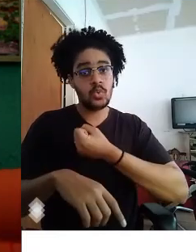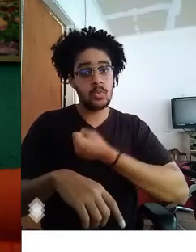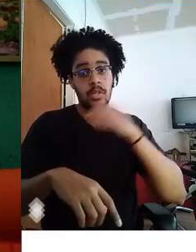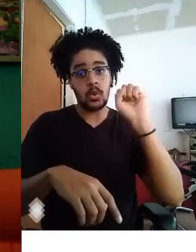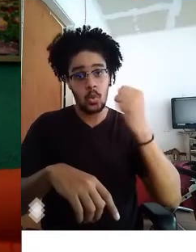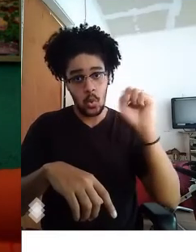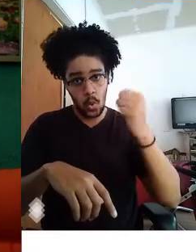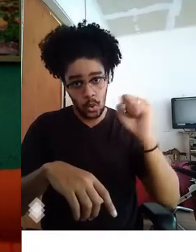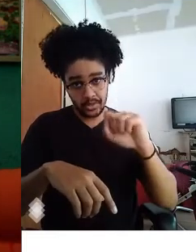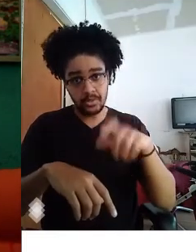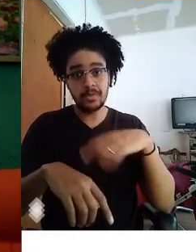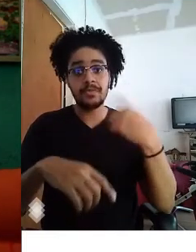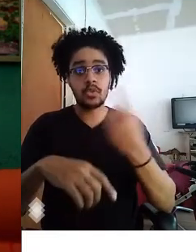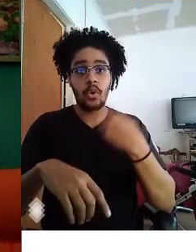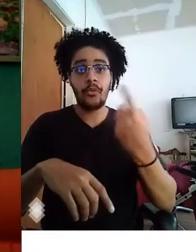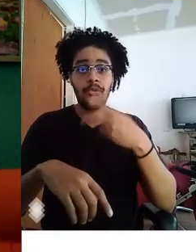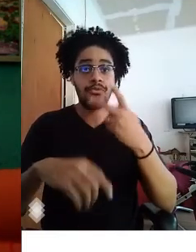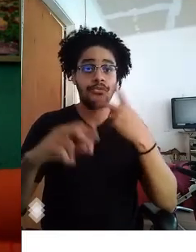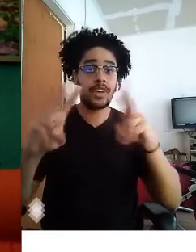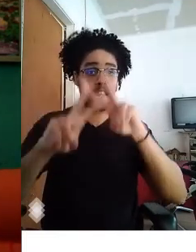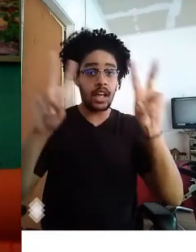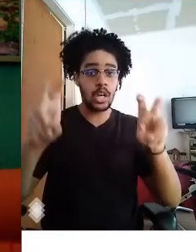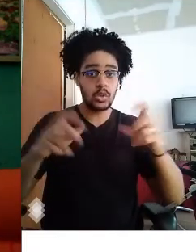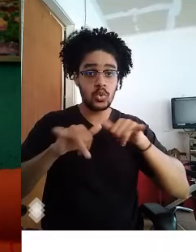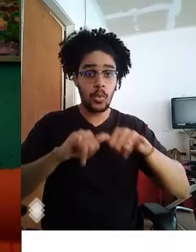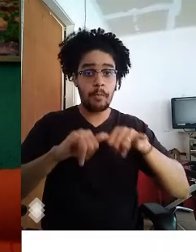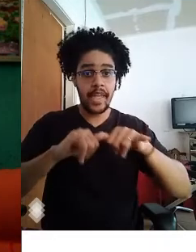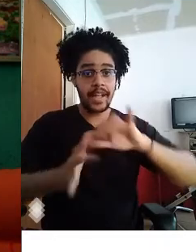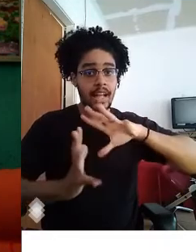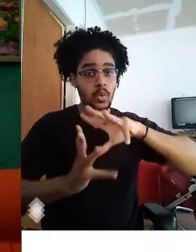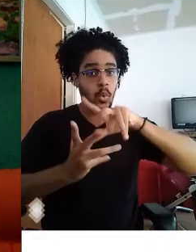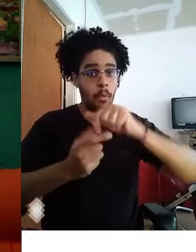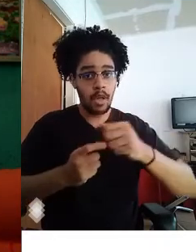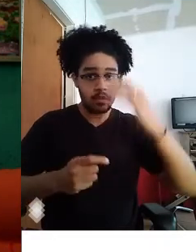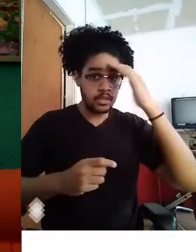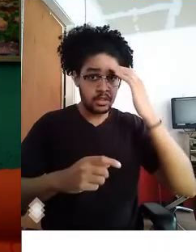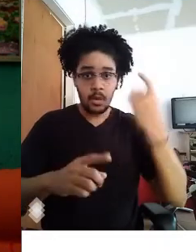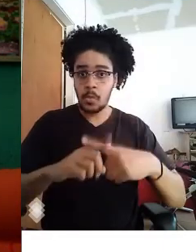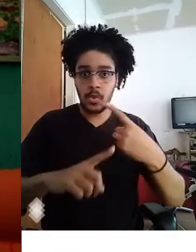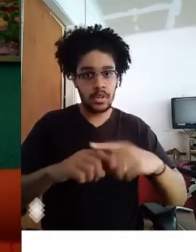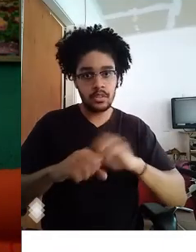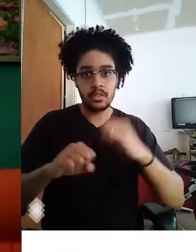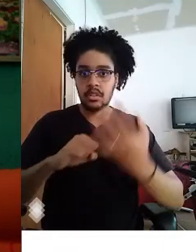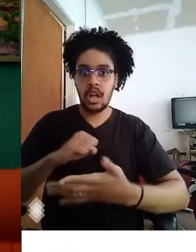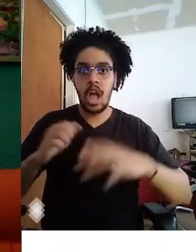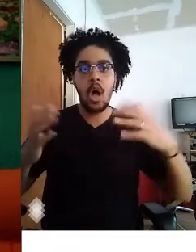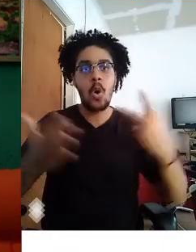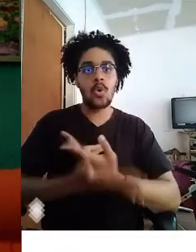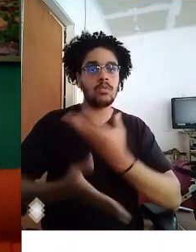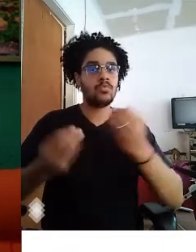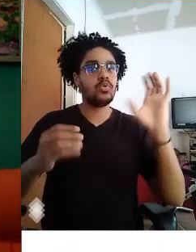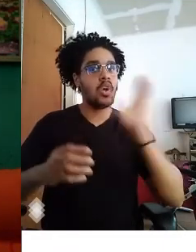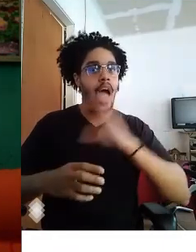o vídeo de número 8, o penúltimo vídeo dessa série, aonde a gente vai falar dos mercados globais, para que a